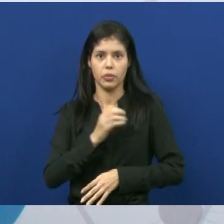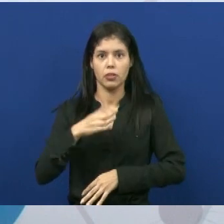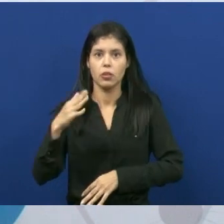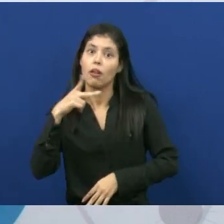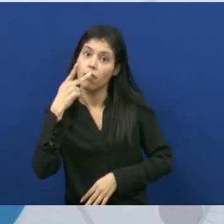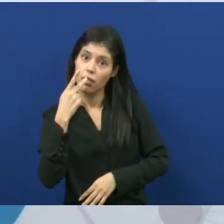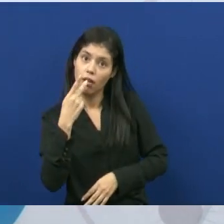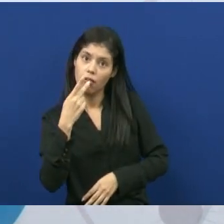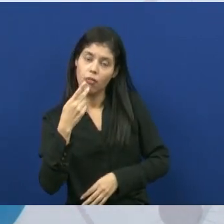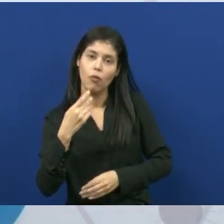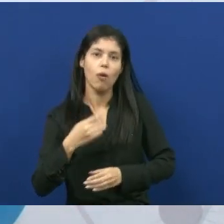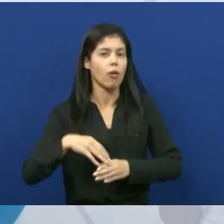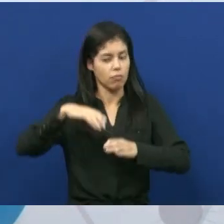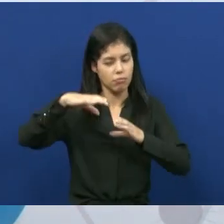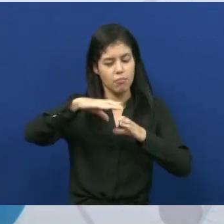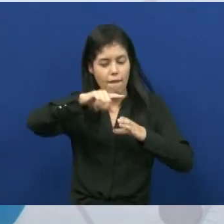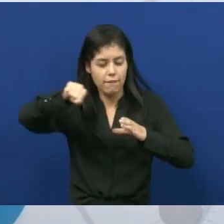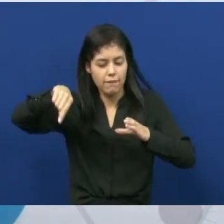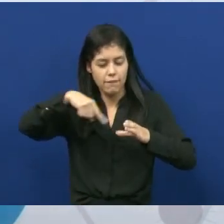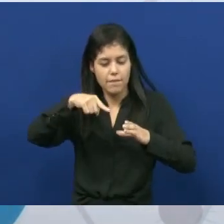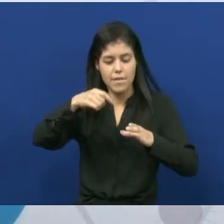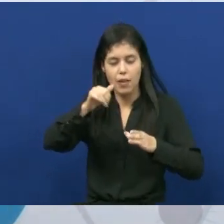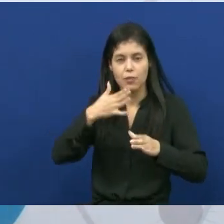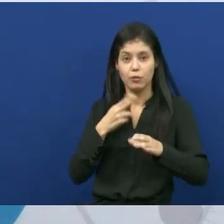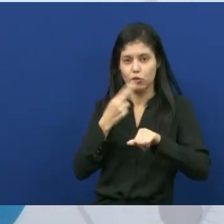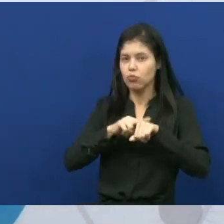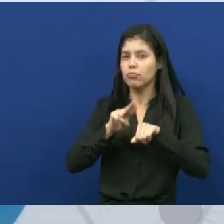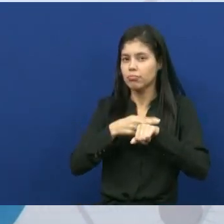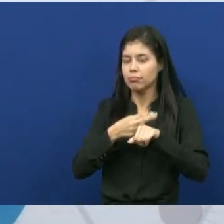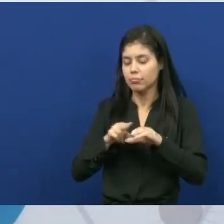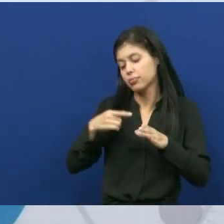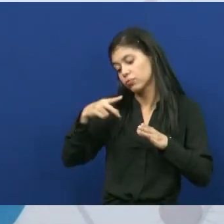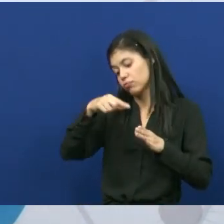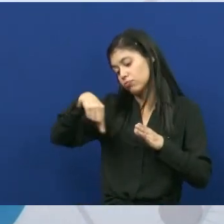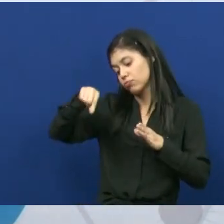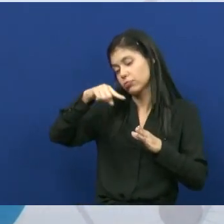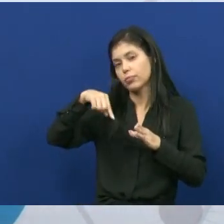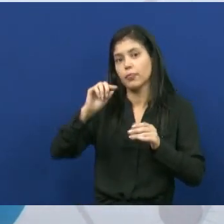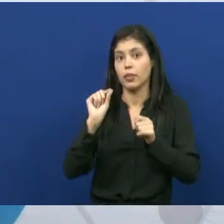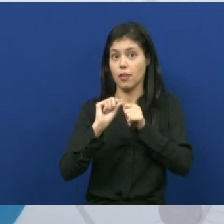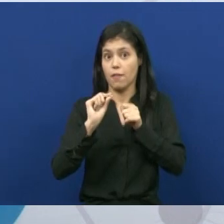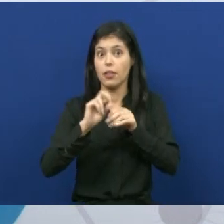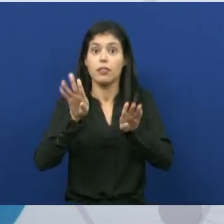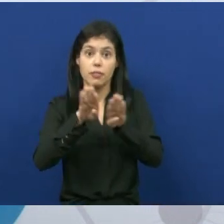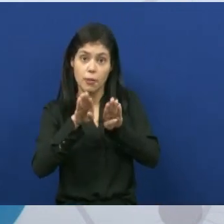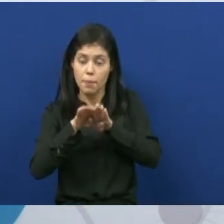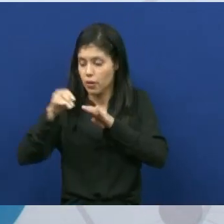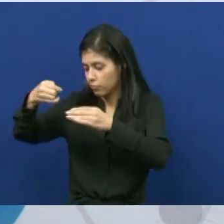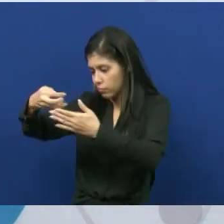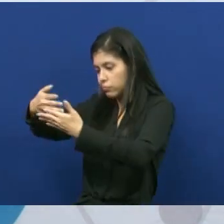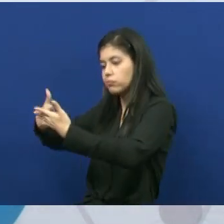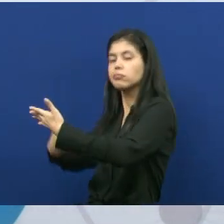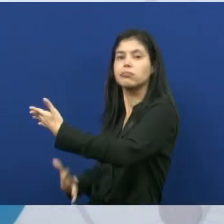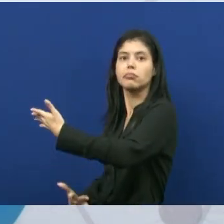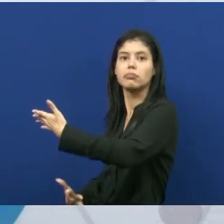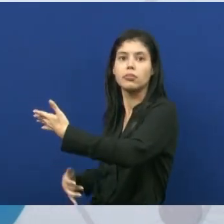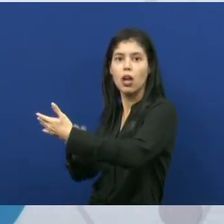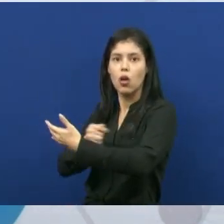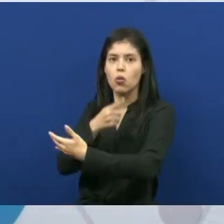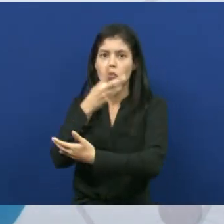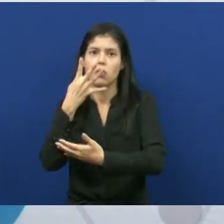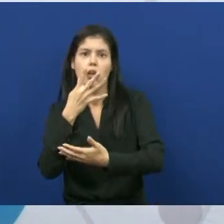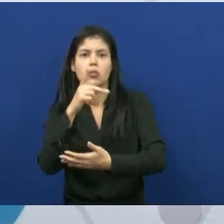quando a sua mãe vai fazer um bolo e você tá ali pertinho ela está seguindo uma receita que aquele também faz parte a quantidade o